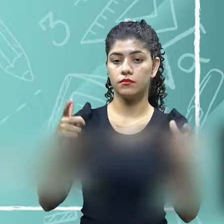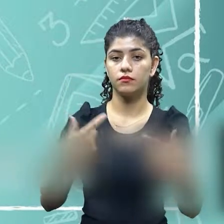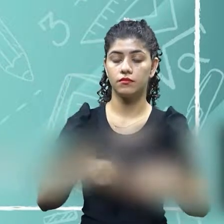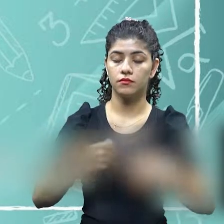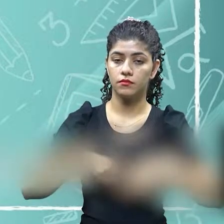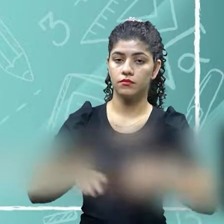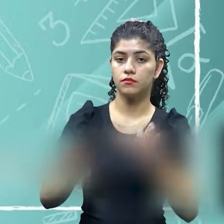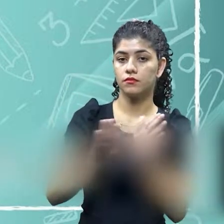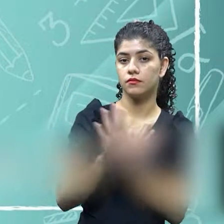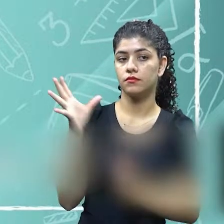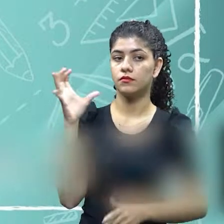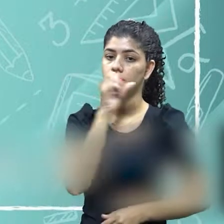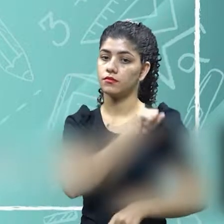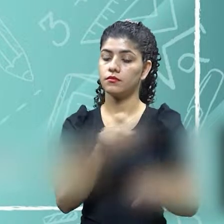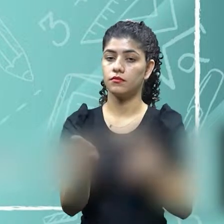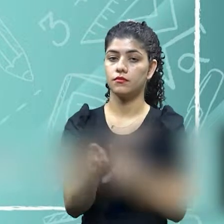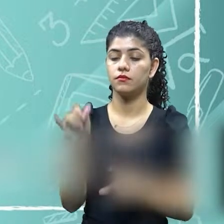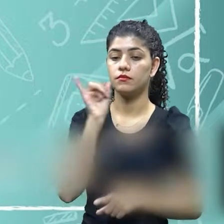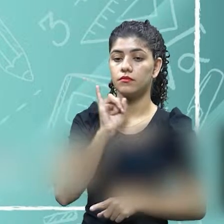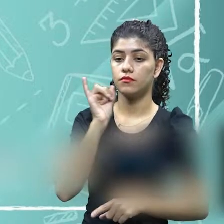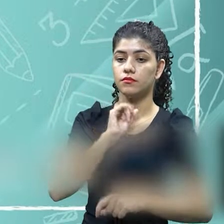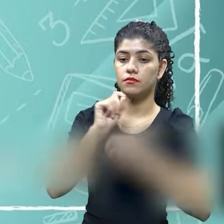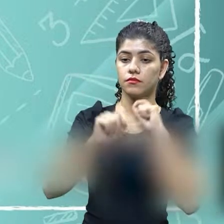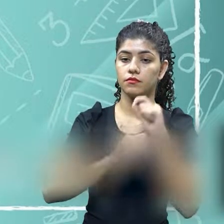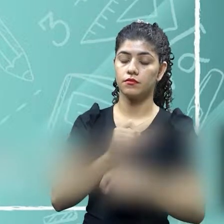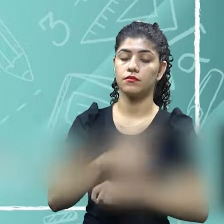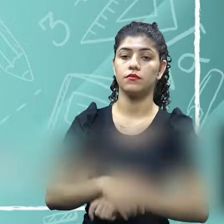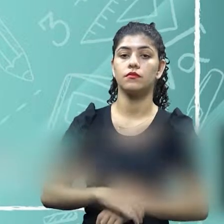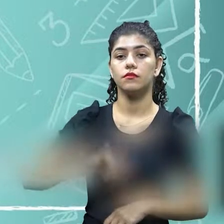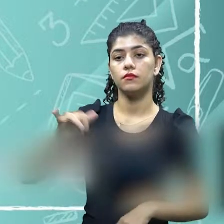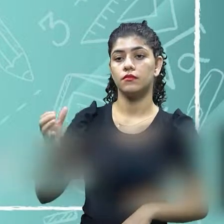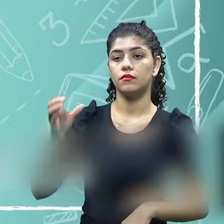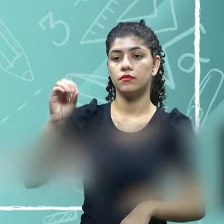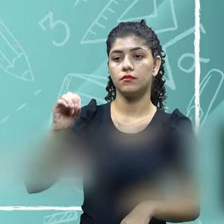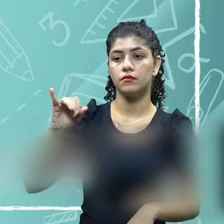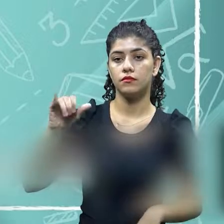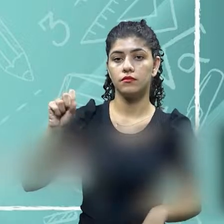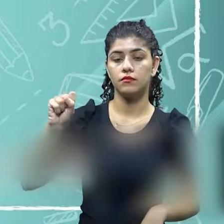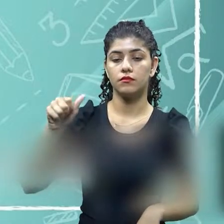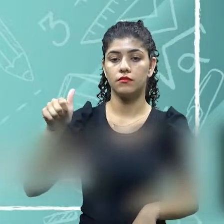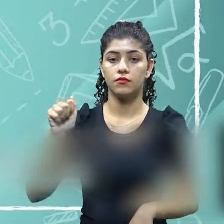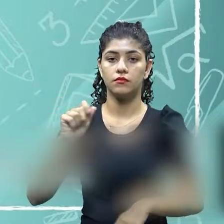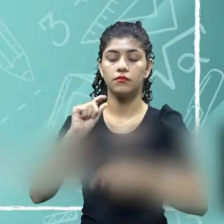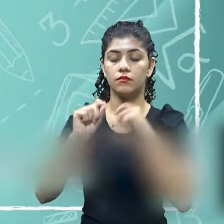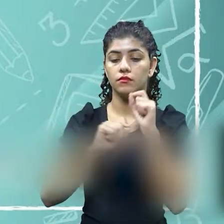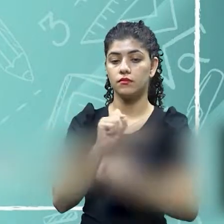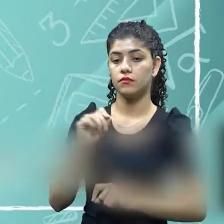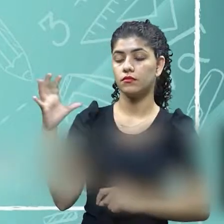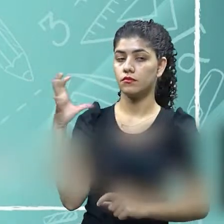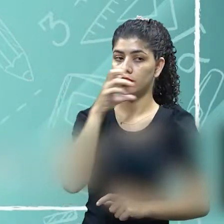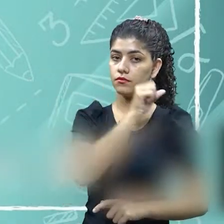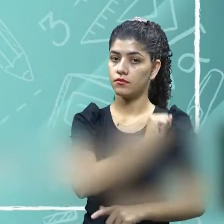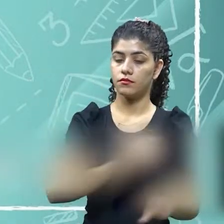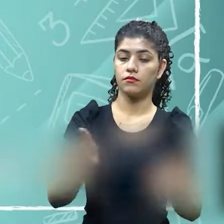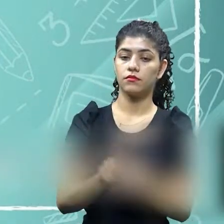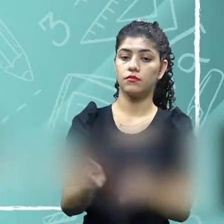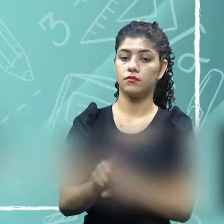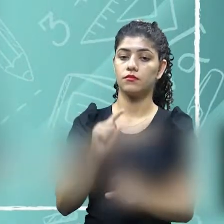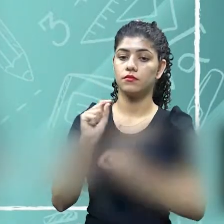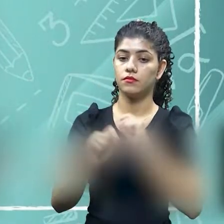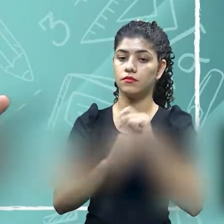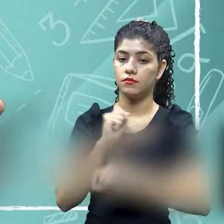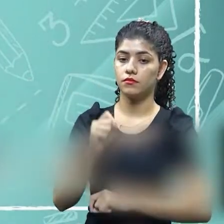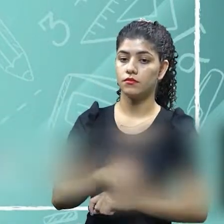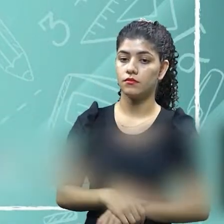precisam chegar ao destino em curto período. Então, colocamos como exemplo as joias. Então, o frete aéreo, ele tem a modalidade de ser mais